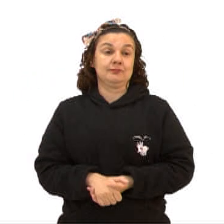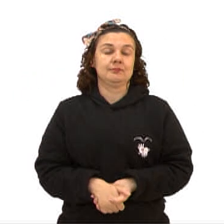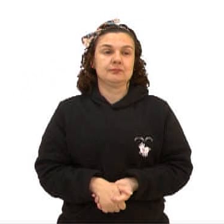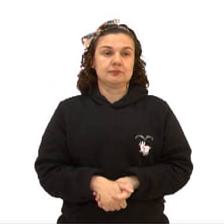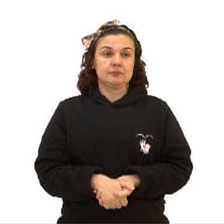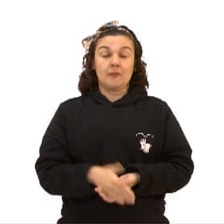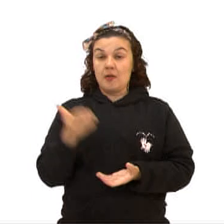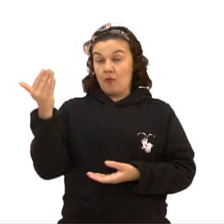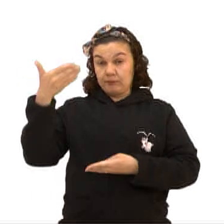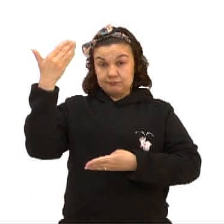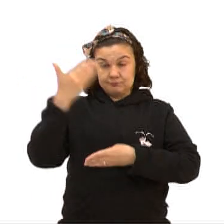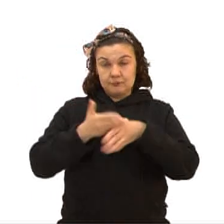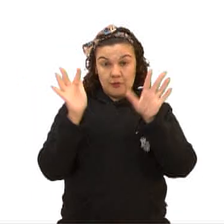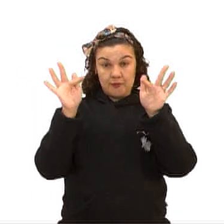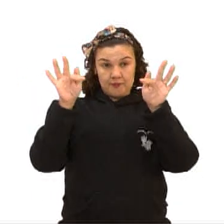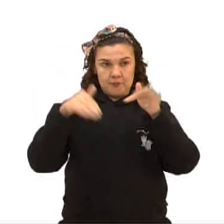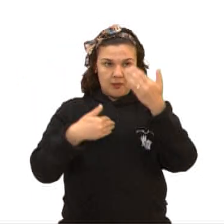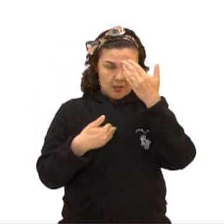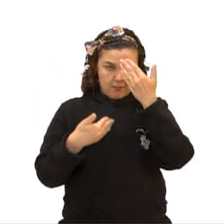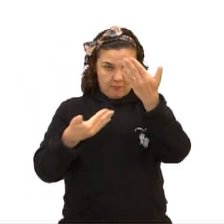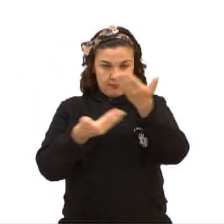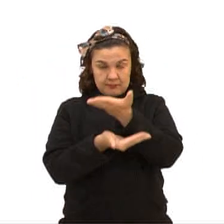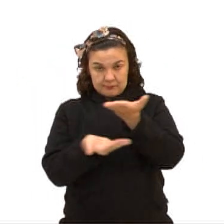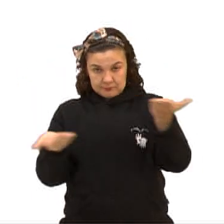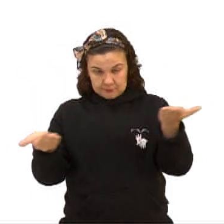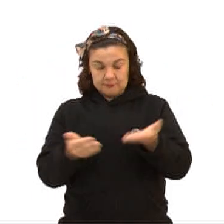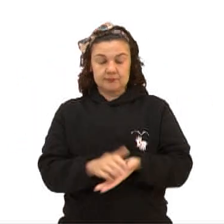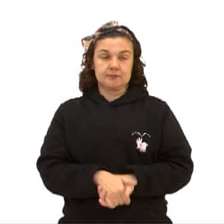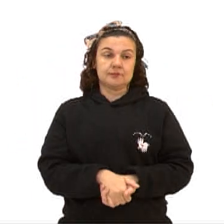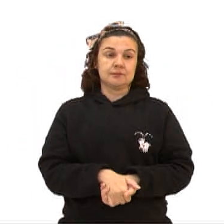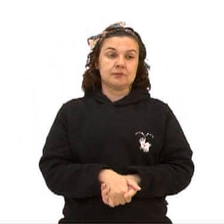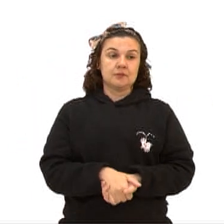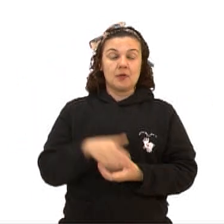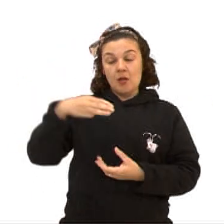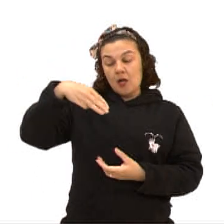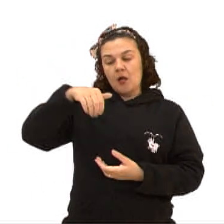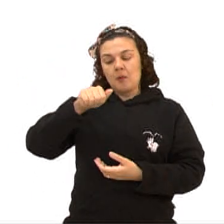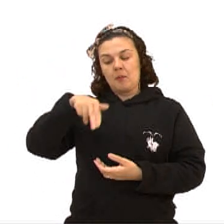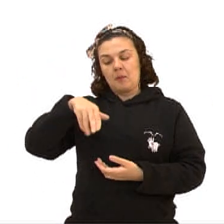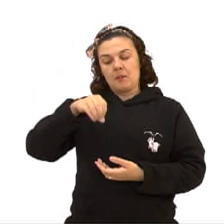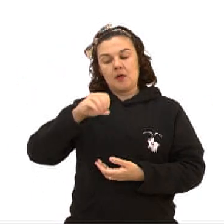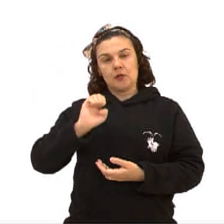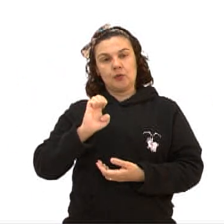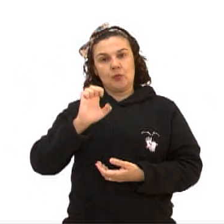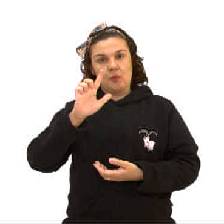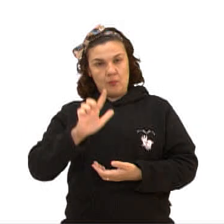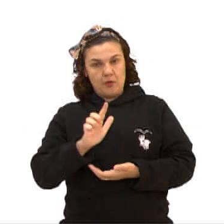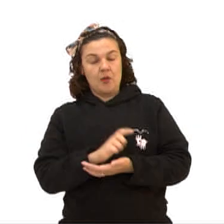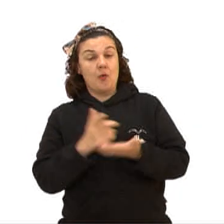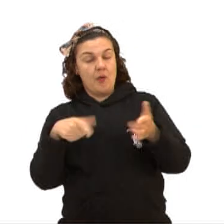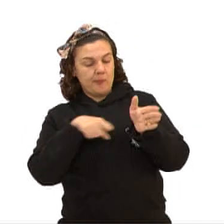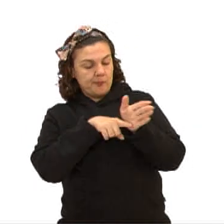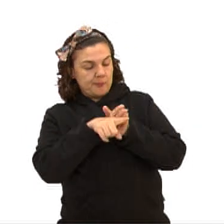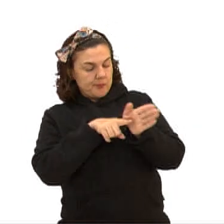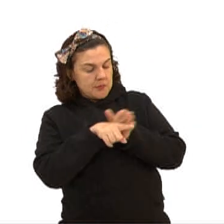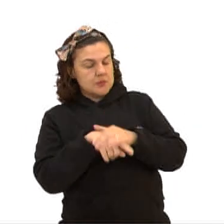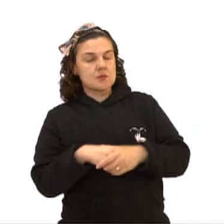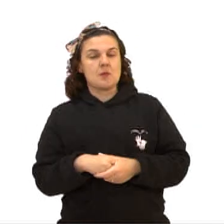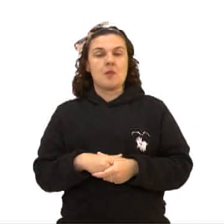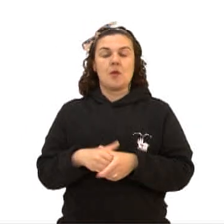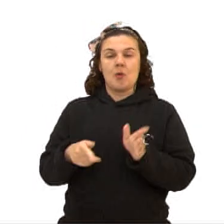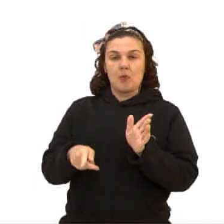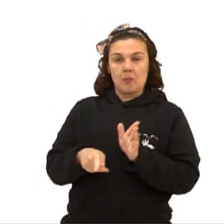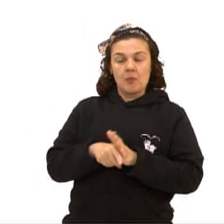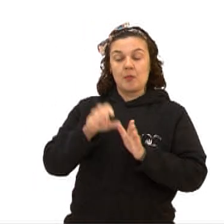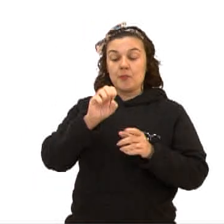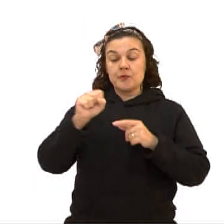E aqui para fechar, eu gostaria de fazer um agradecimento especial ao Manuel César Santos, que é o historiador, trabalha no setor histórico